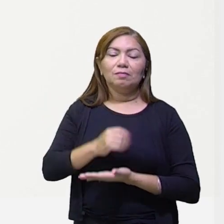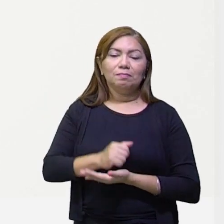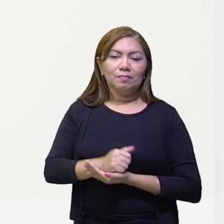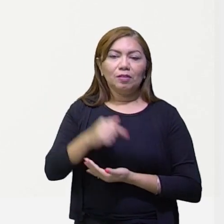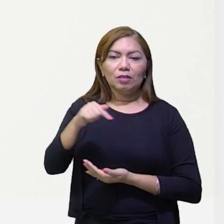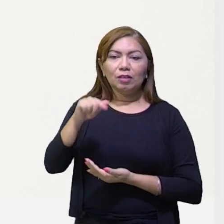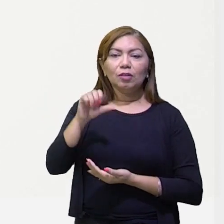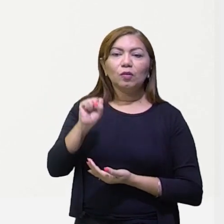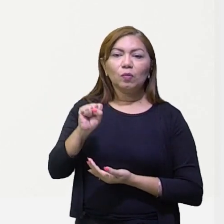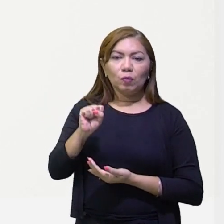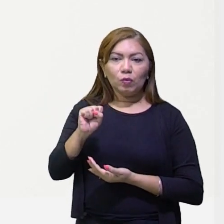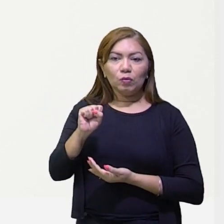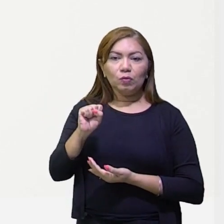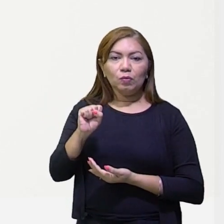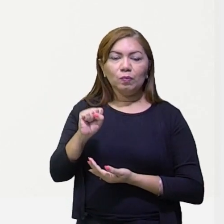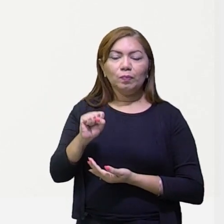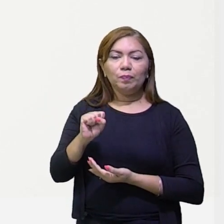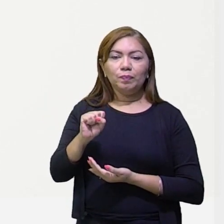nosso dividendo.